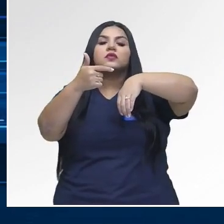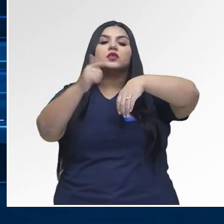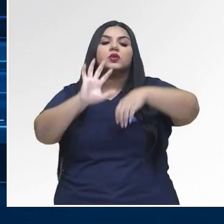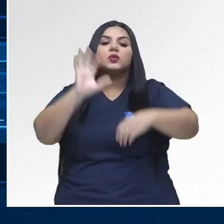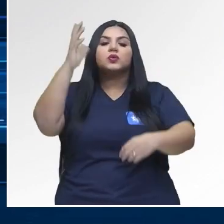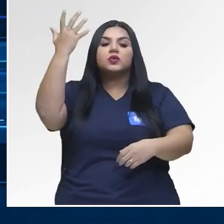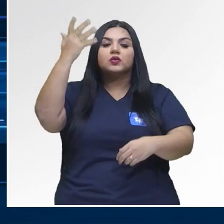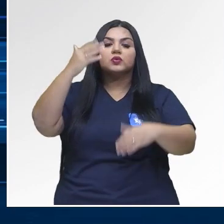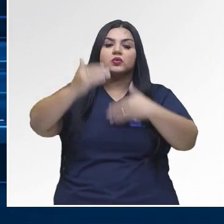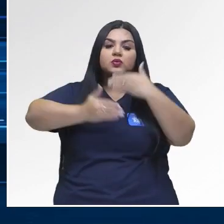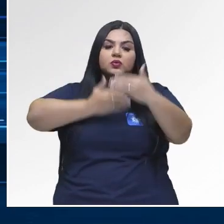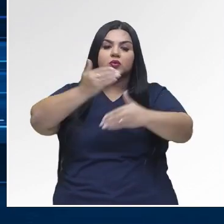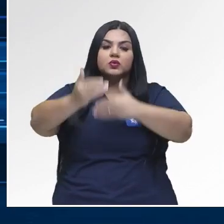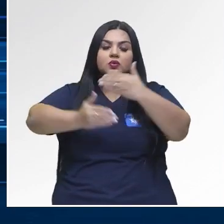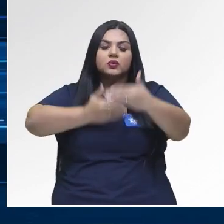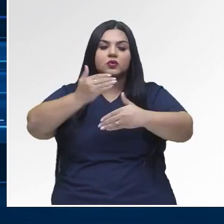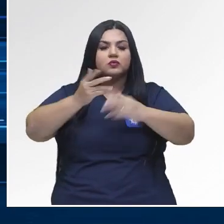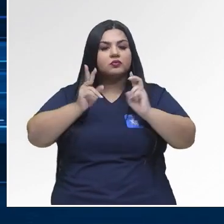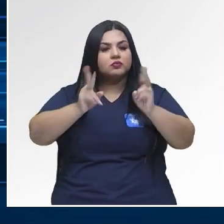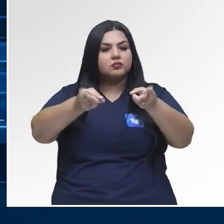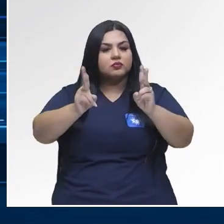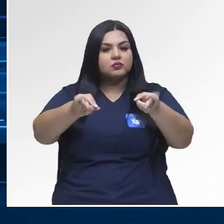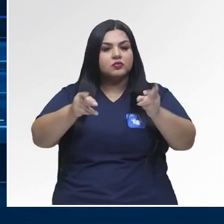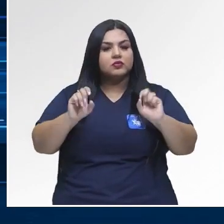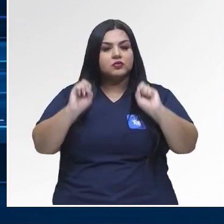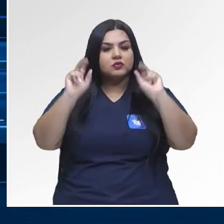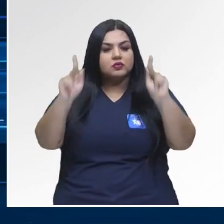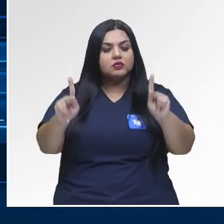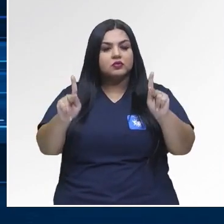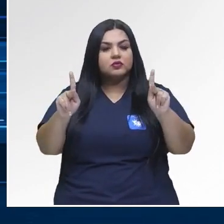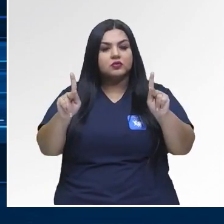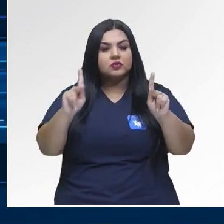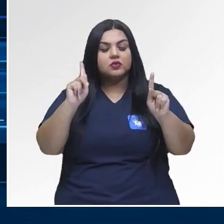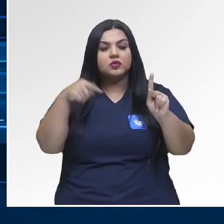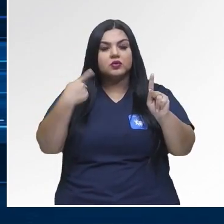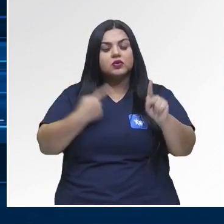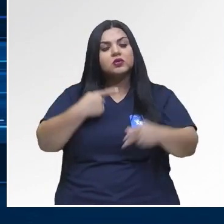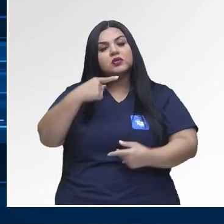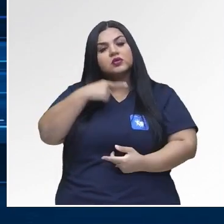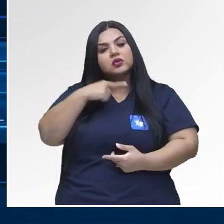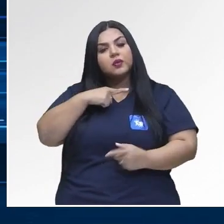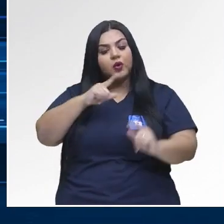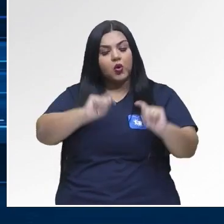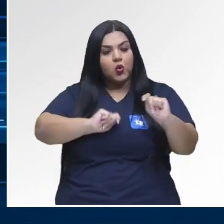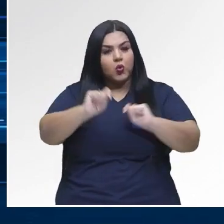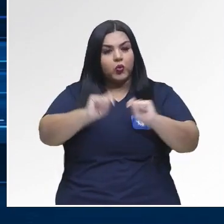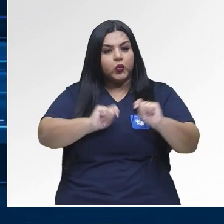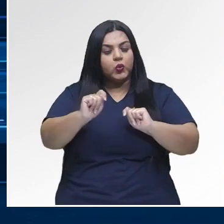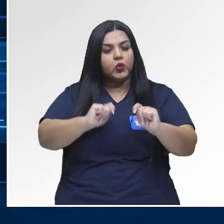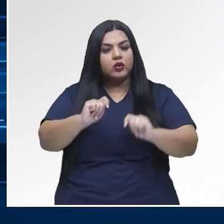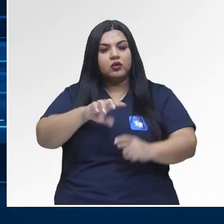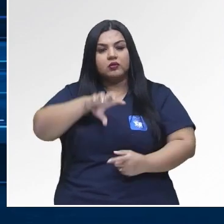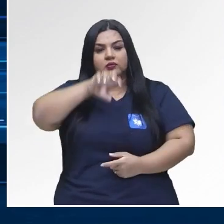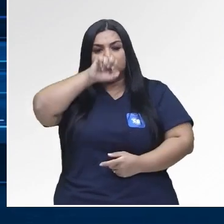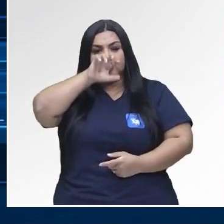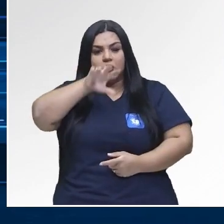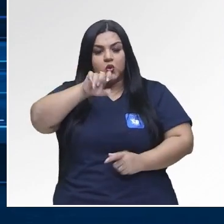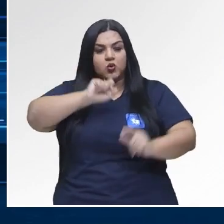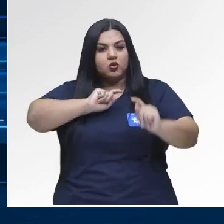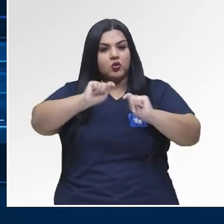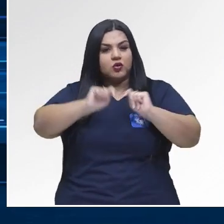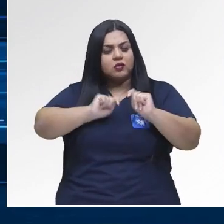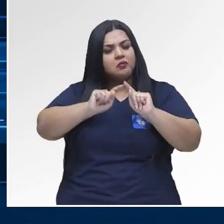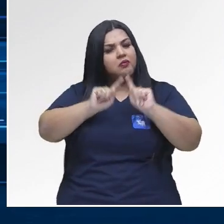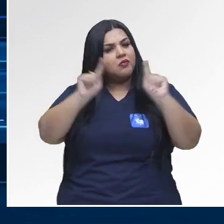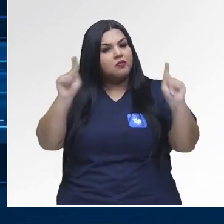acontece esse processo a todo tempo, tá? E aí a gente tem um controle da respiração, né? Mas esse controle